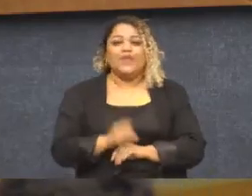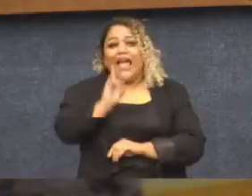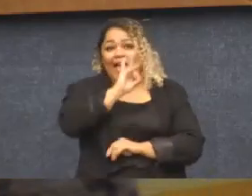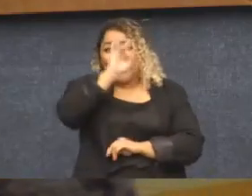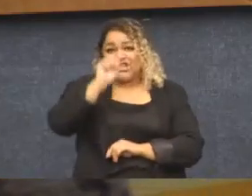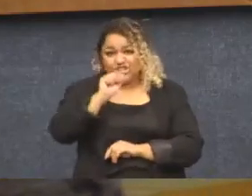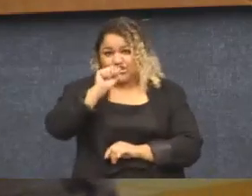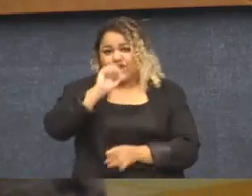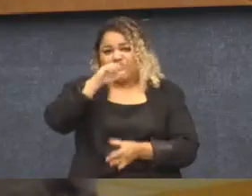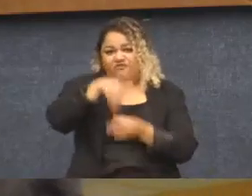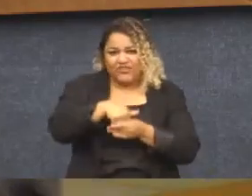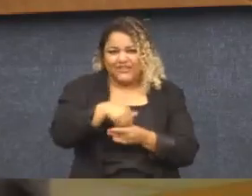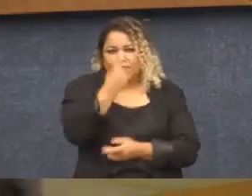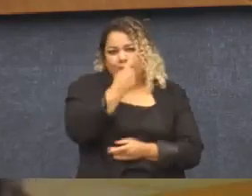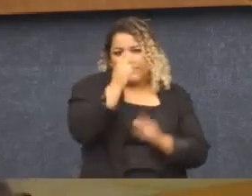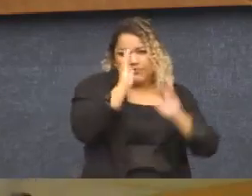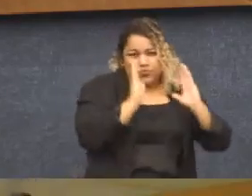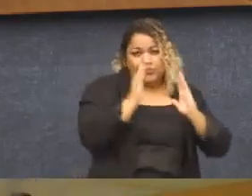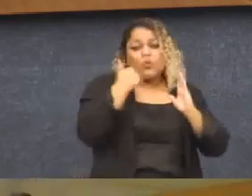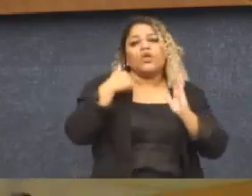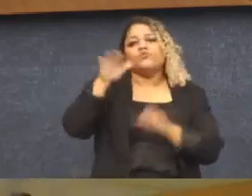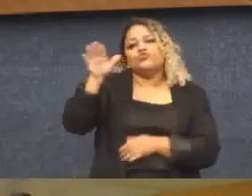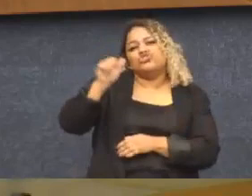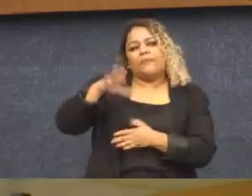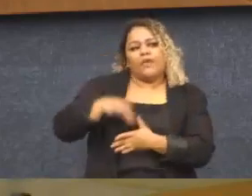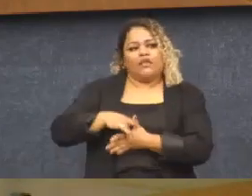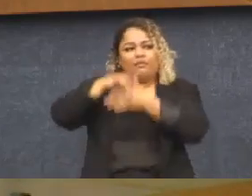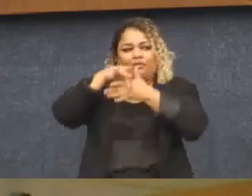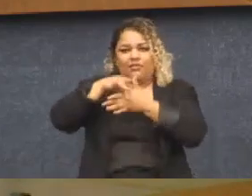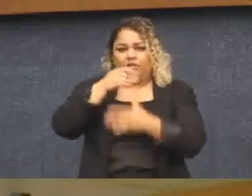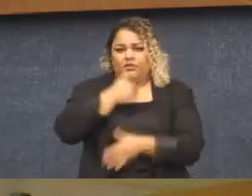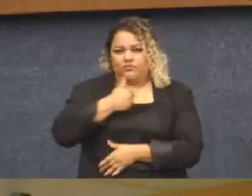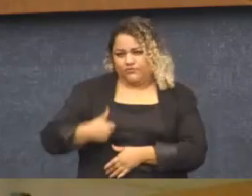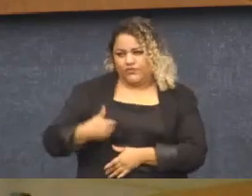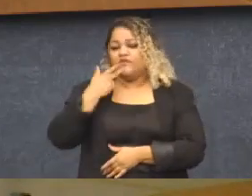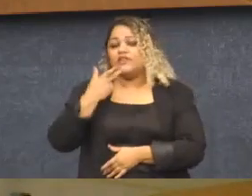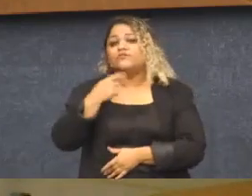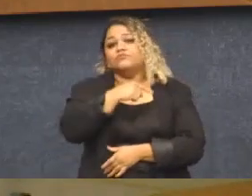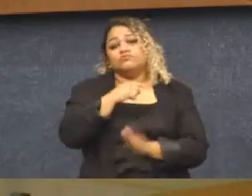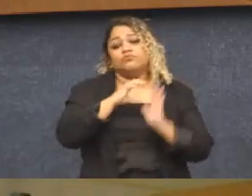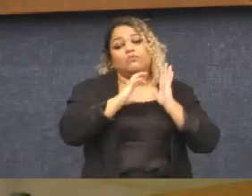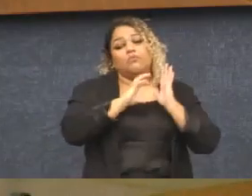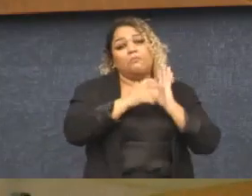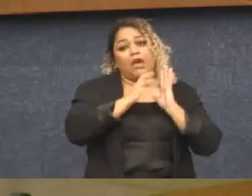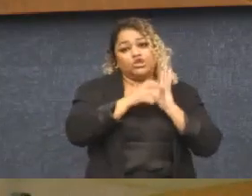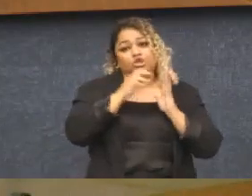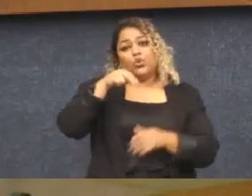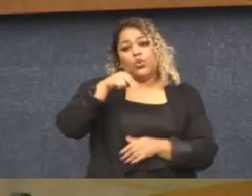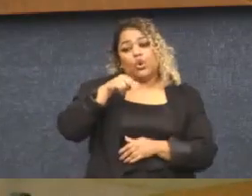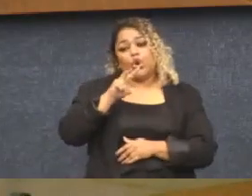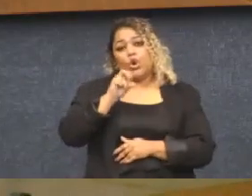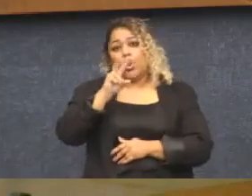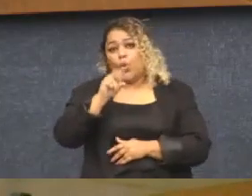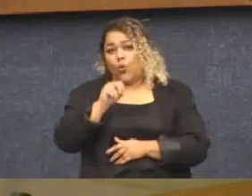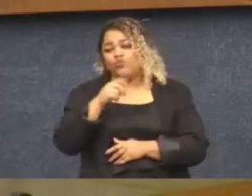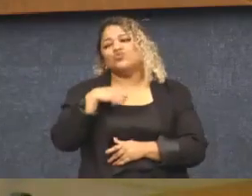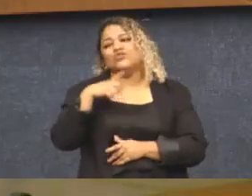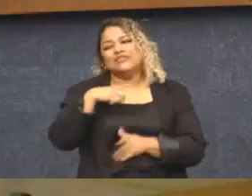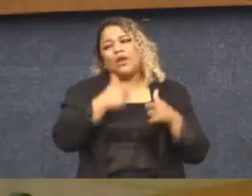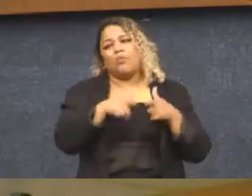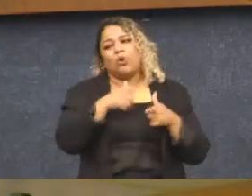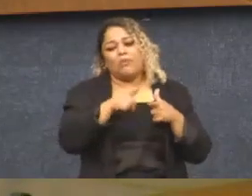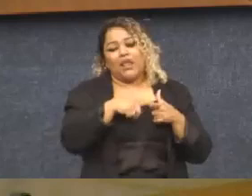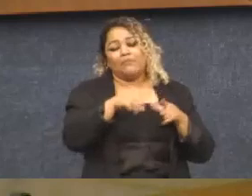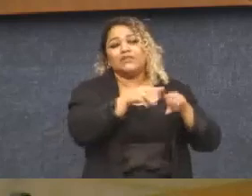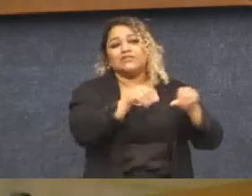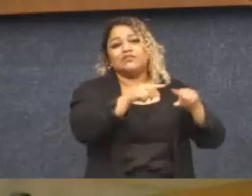primeiro turno, chamei o líder de governo e falei, olha, o Partido Novo tem uma questão no projeto da regularização da área. E